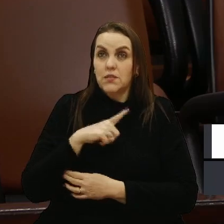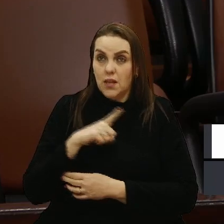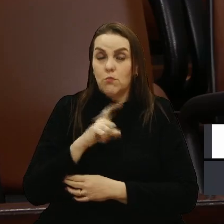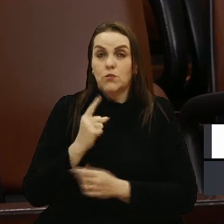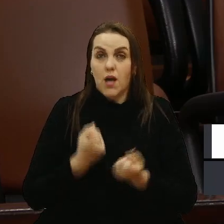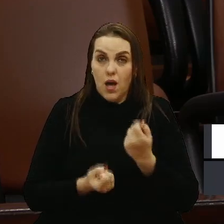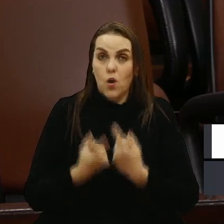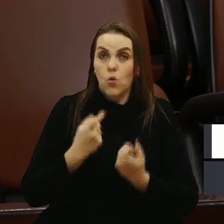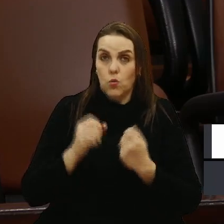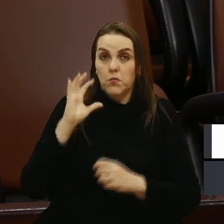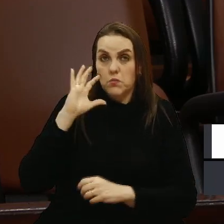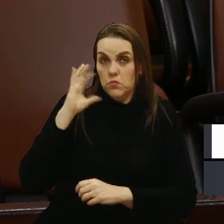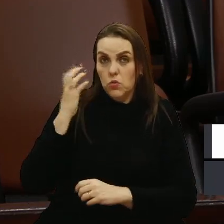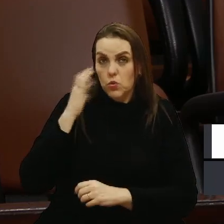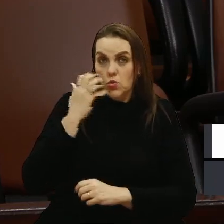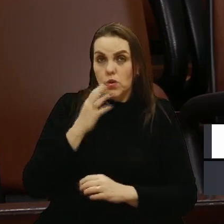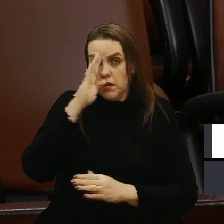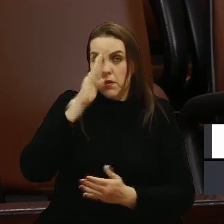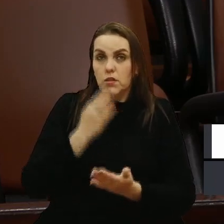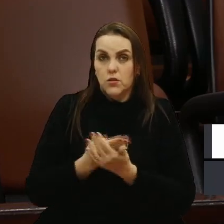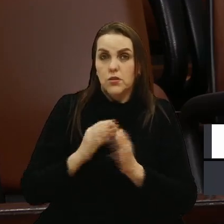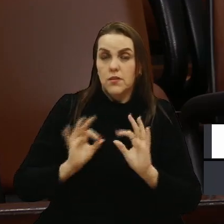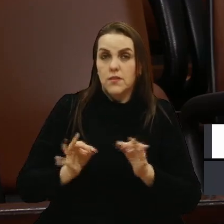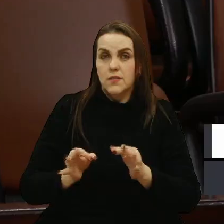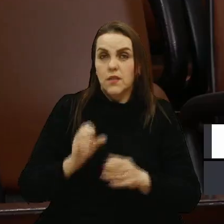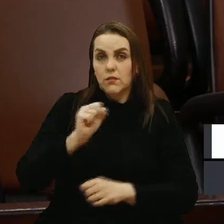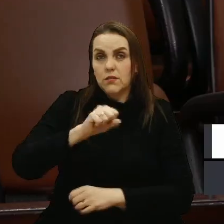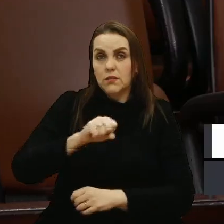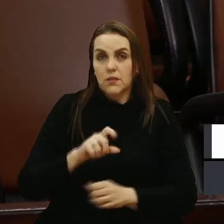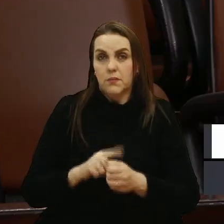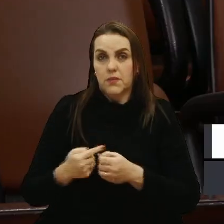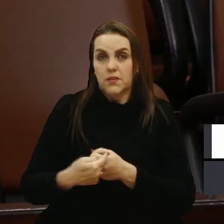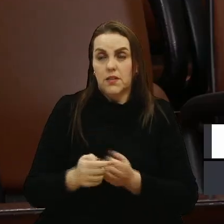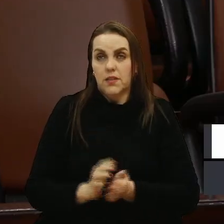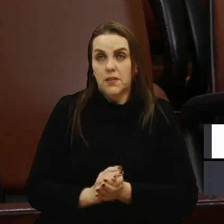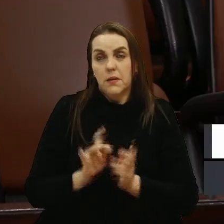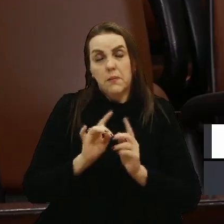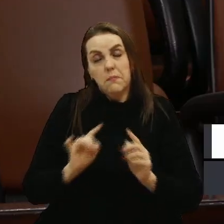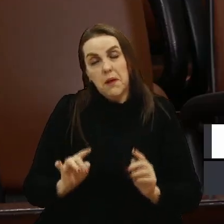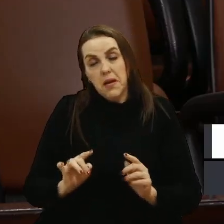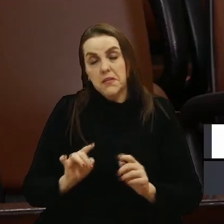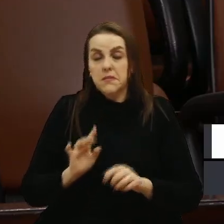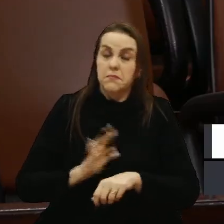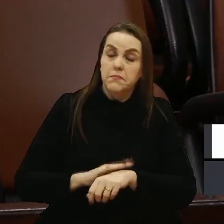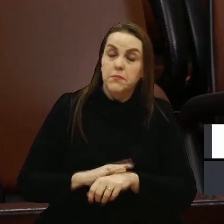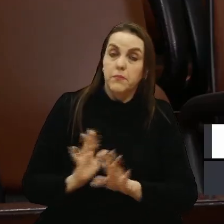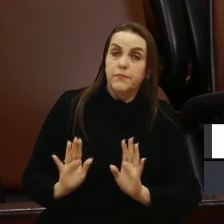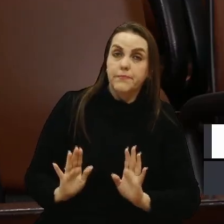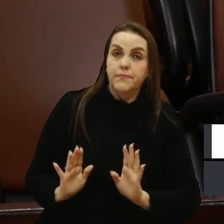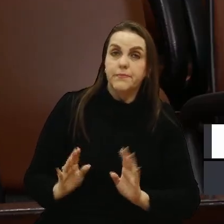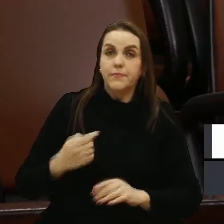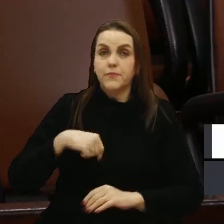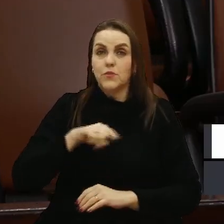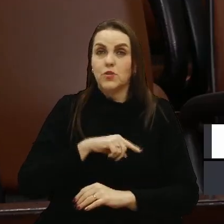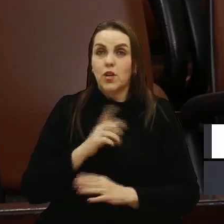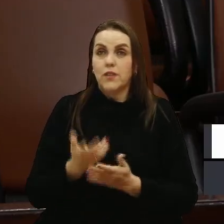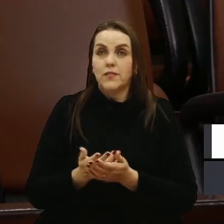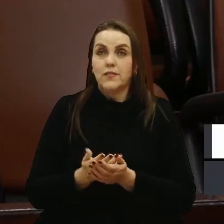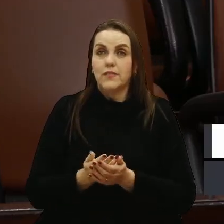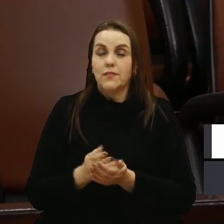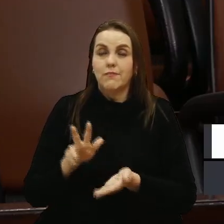soluções que a gente acredita que dariam certo, sim, para a nossa cidade. Mas, enquanto isso, a gente fica